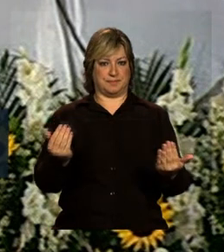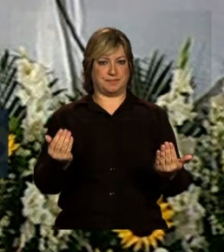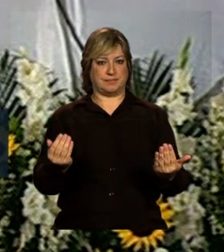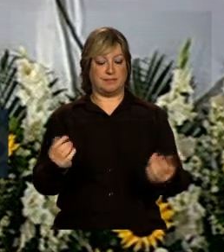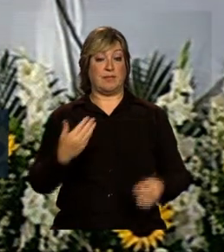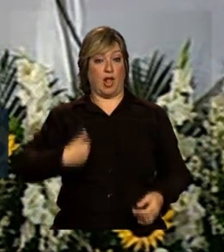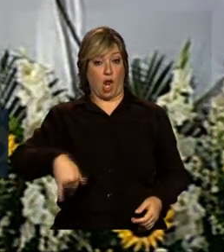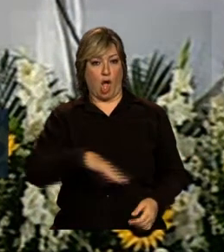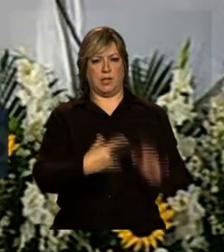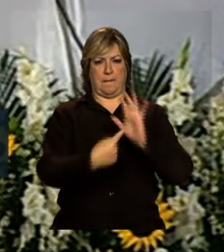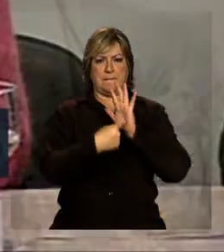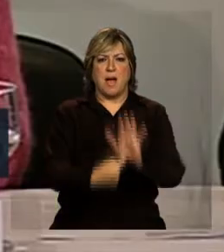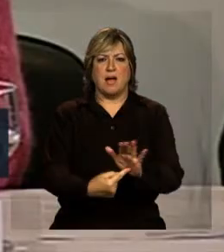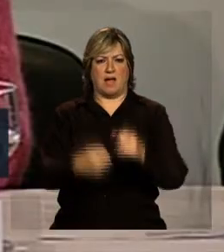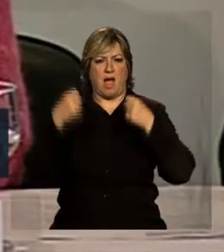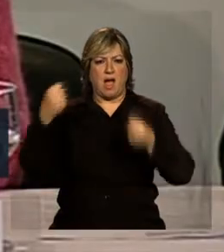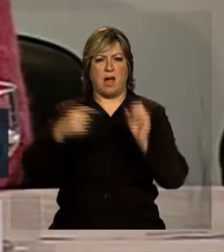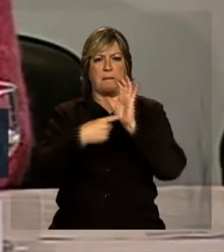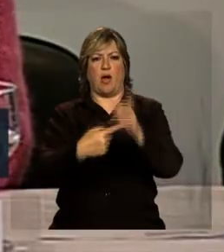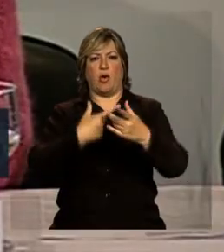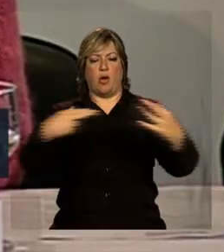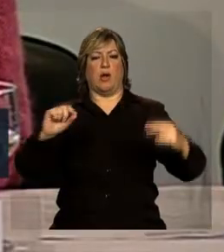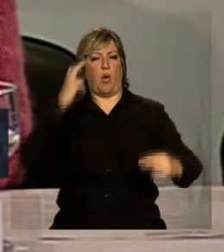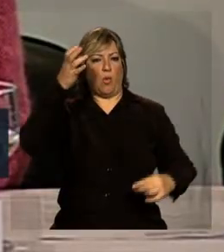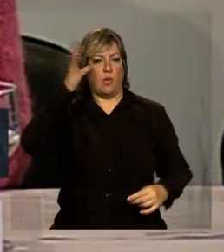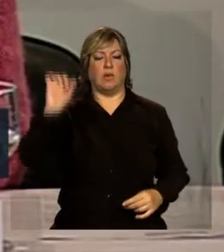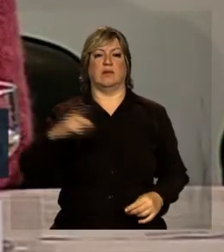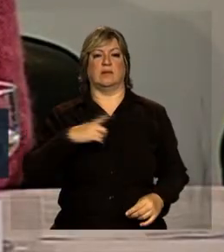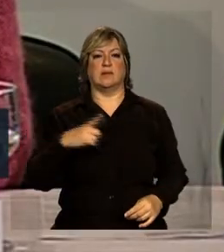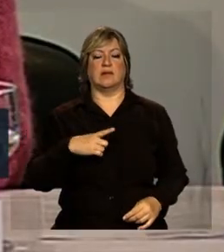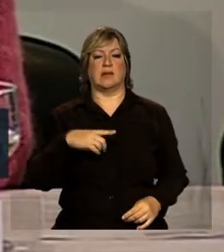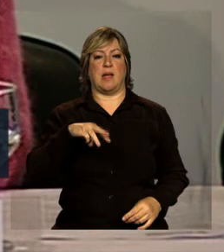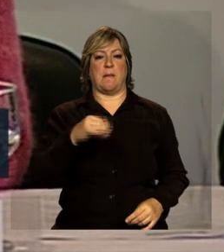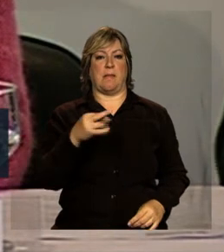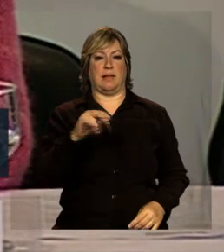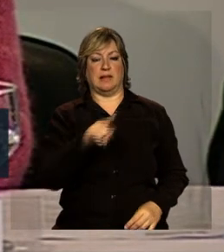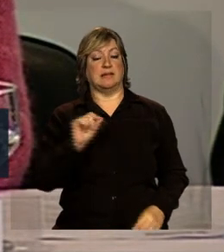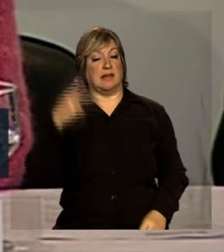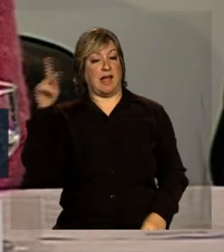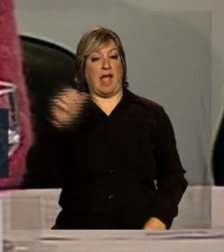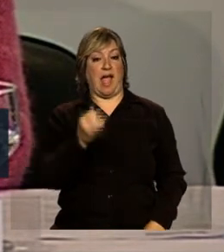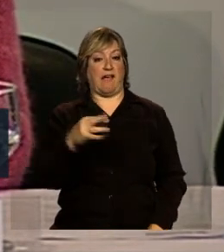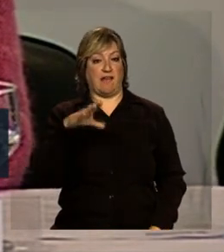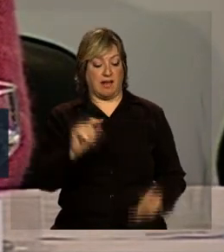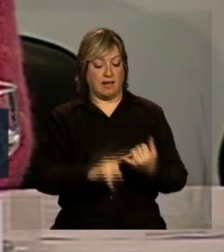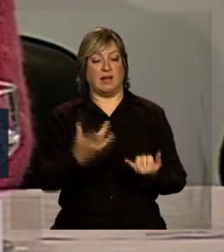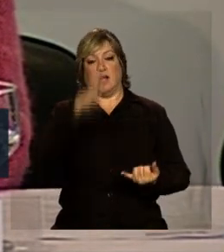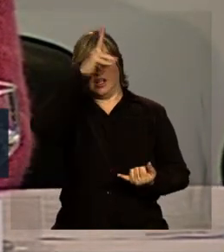nossas manifestações culturais, que existem manifestações de matriz africana, indígena,